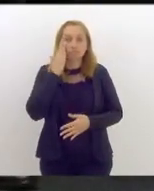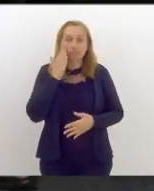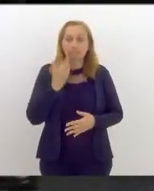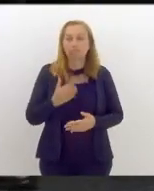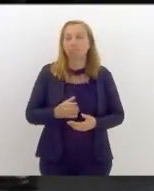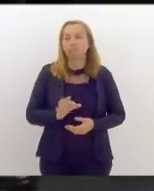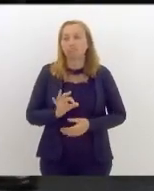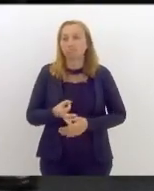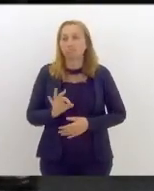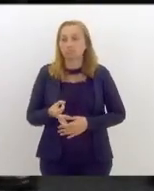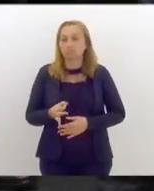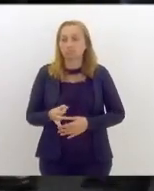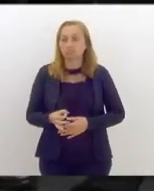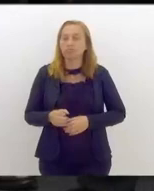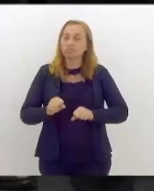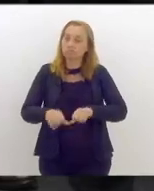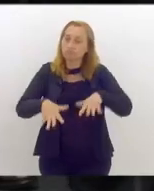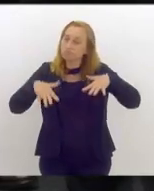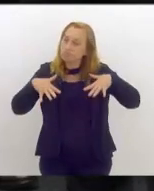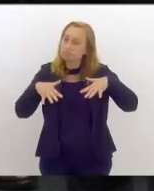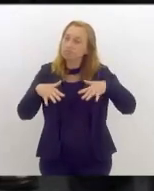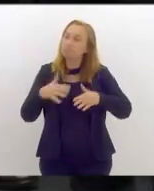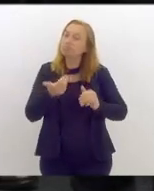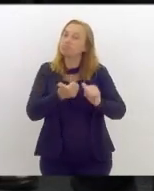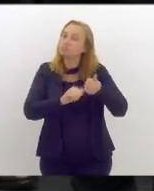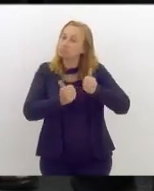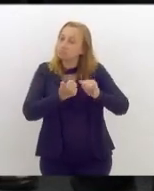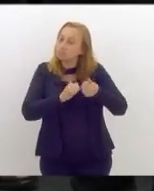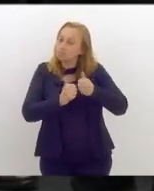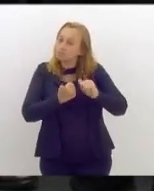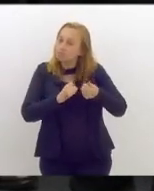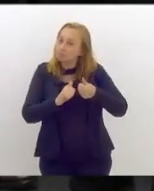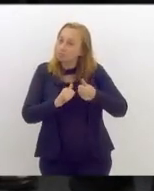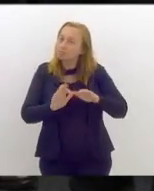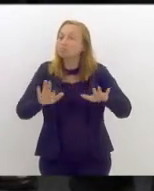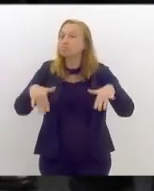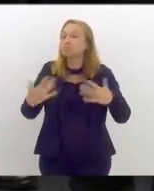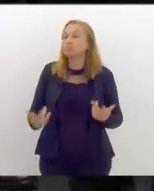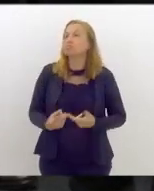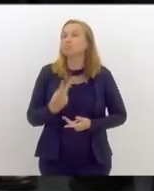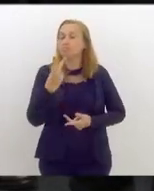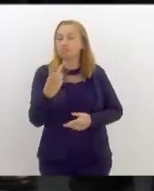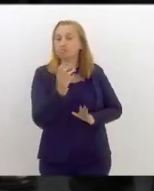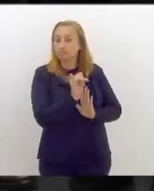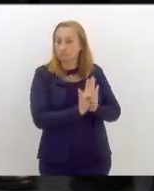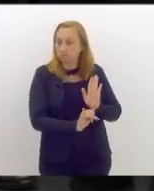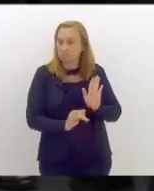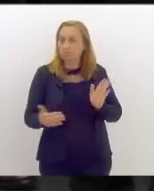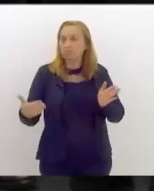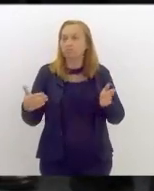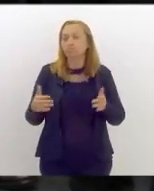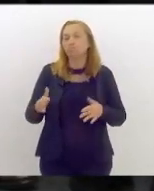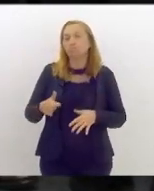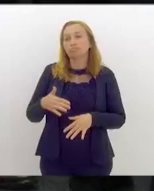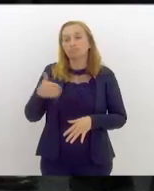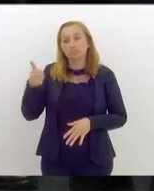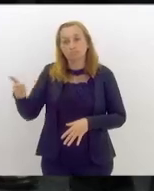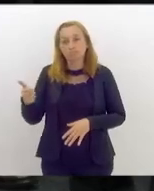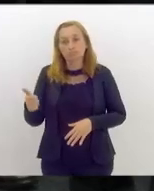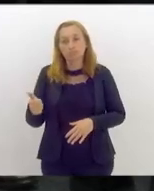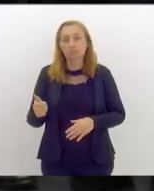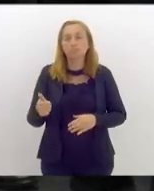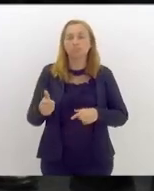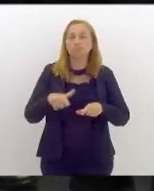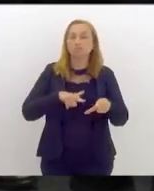plenamente cabível o plenário avaliar quais dos dois relatórios atendem melhor a dinâmica